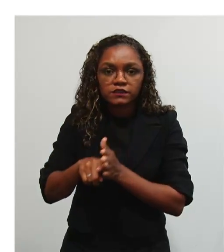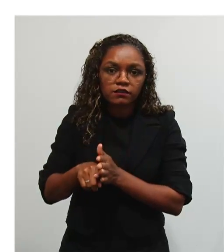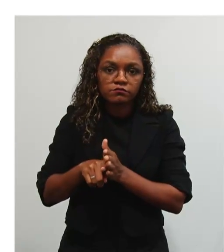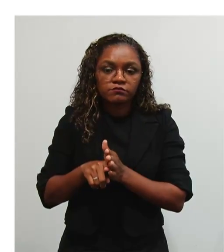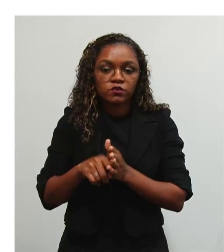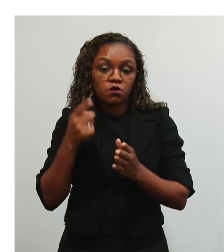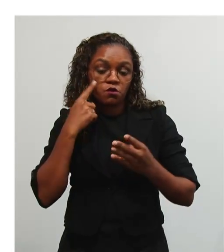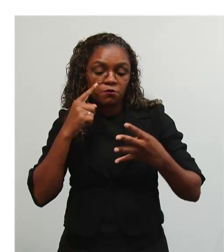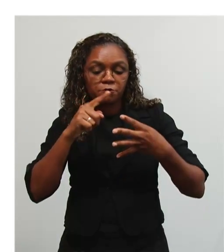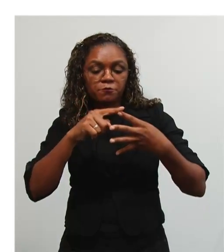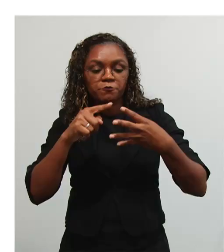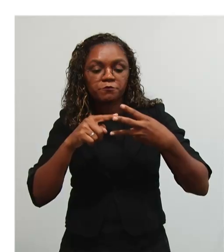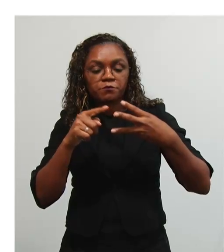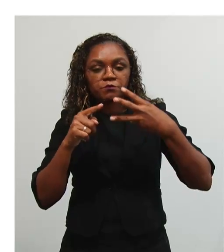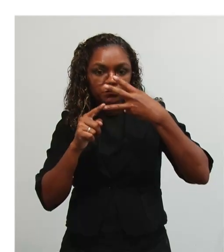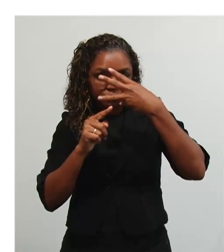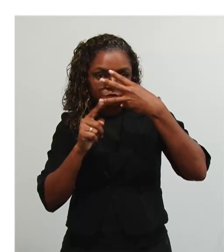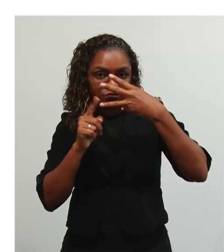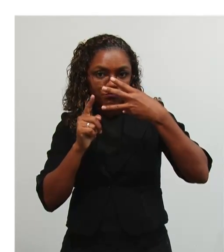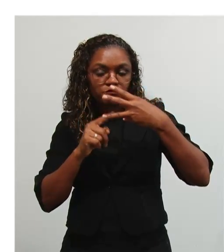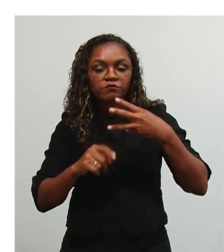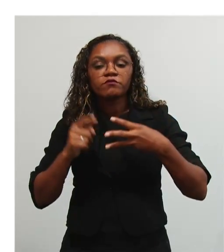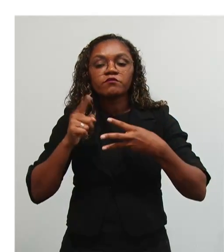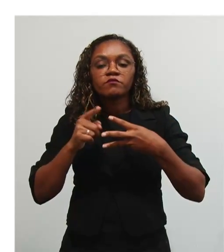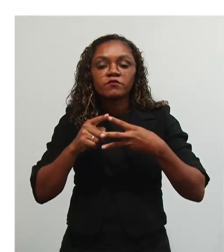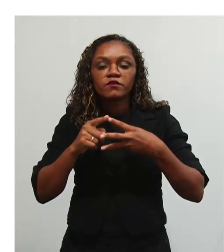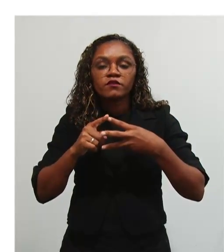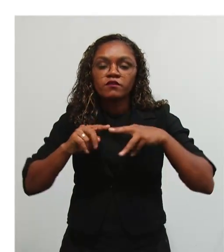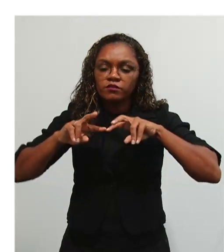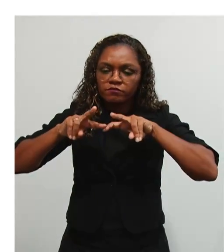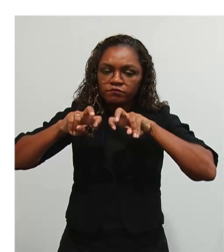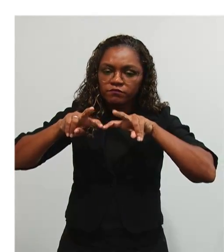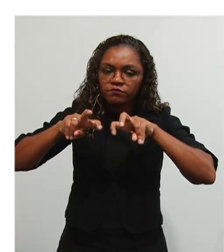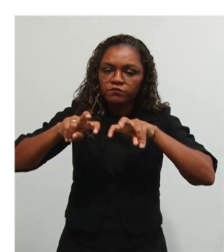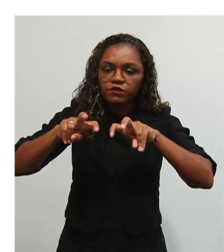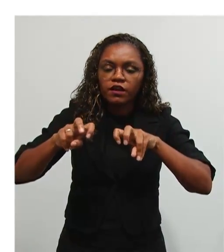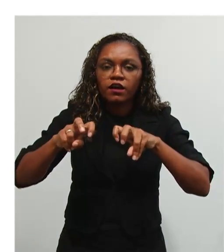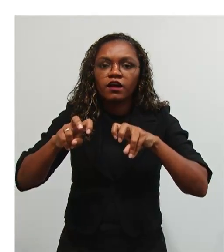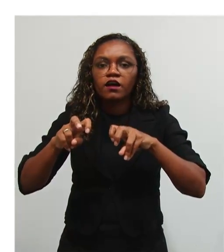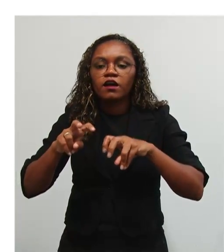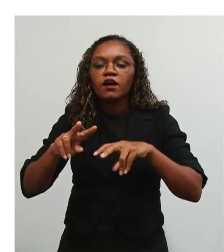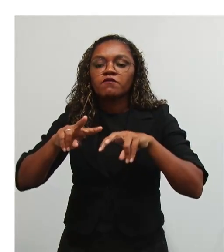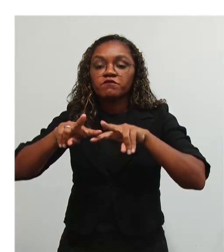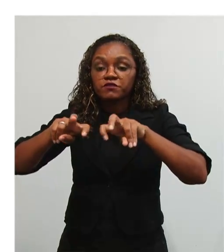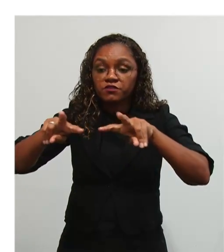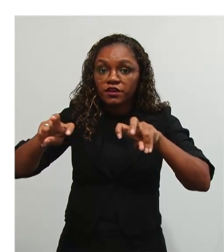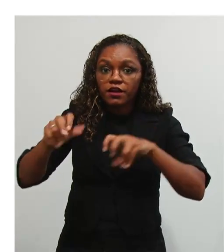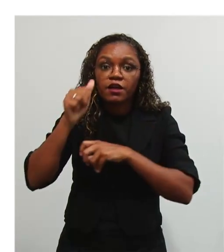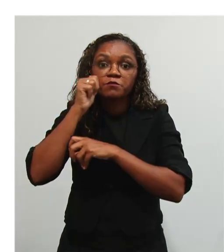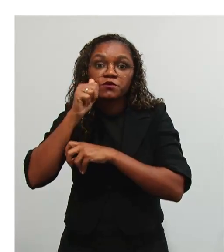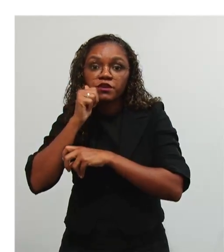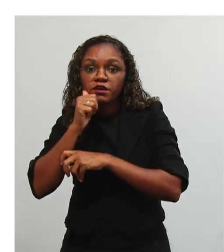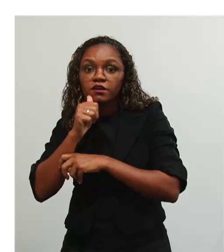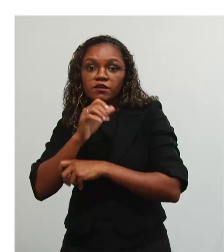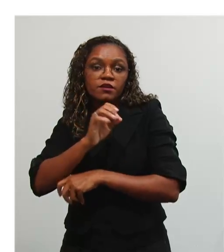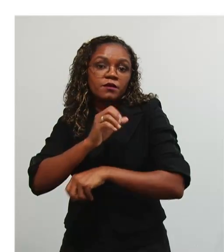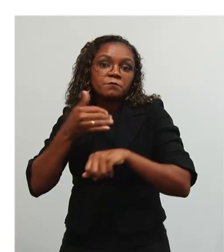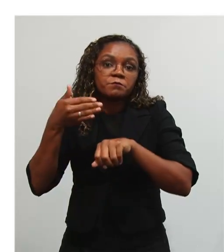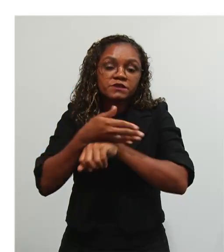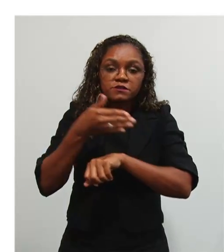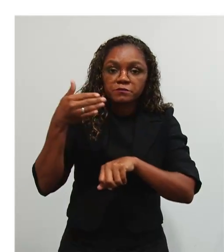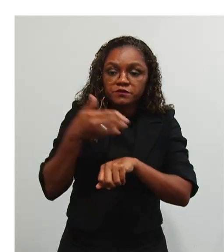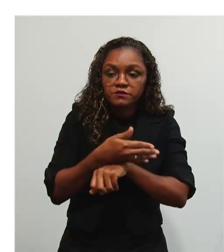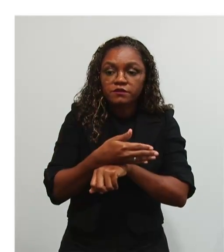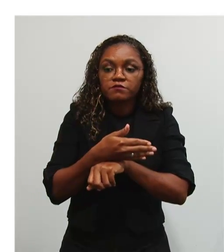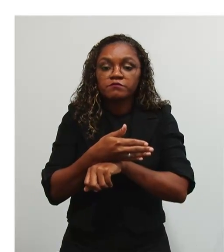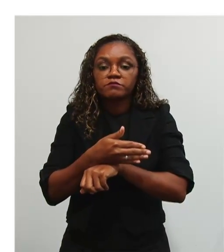objetivos. Verificar o nível de participação das mulheres em funções gerenciais no setor bancário do estado de Minas Gerais na segunda década do